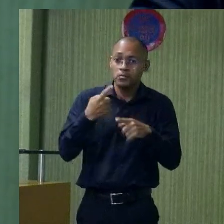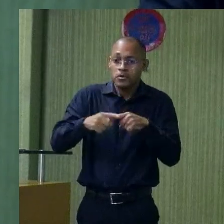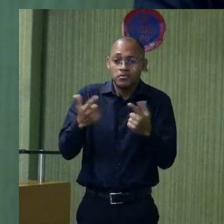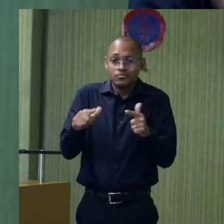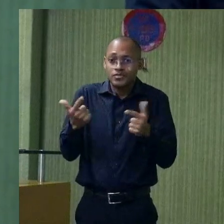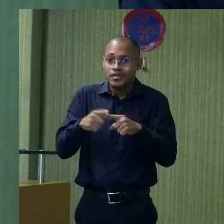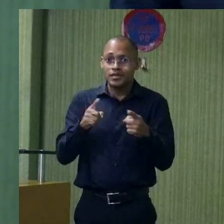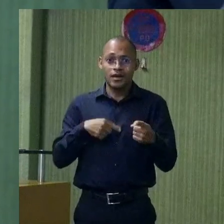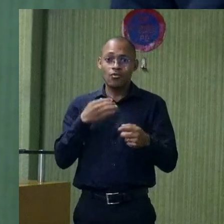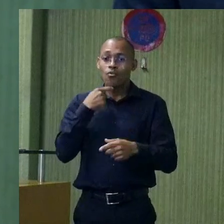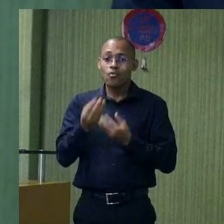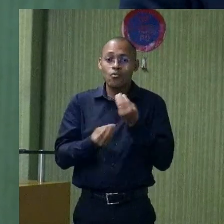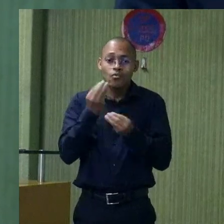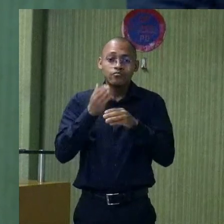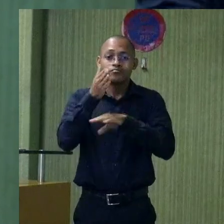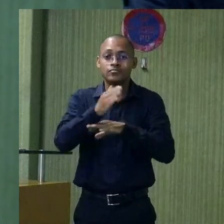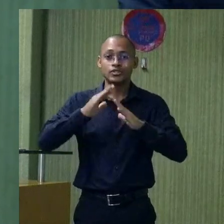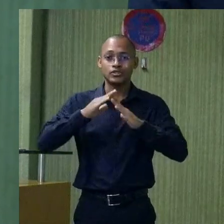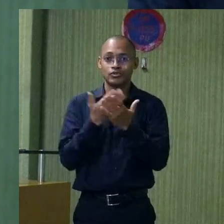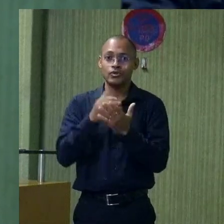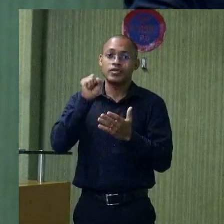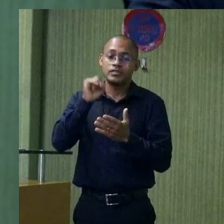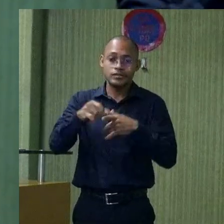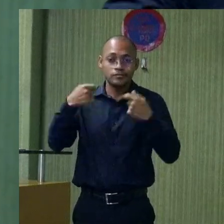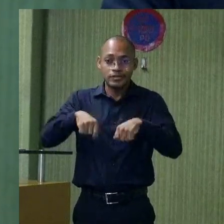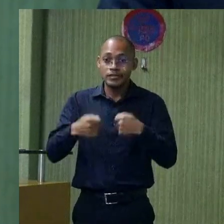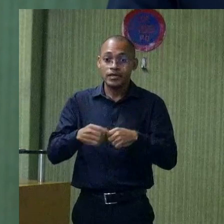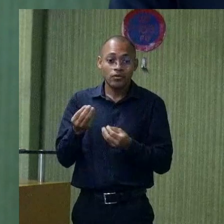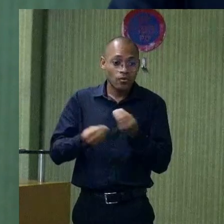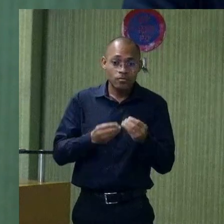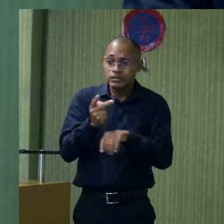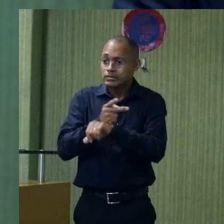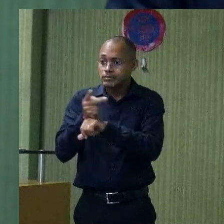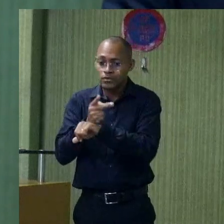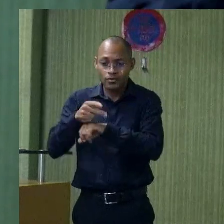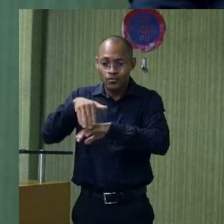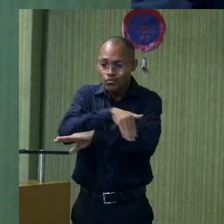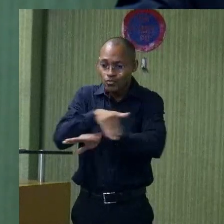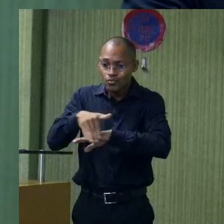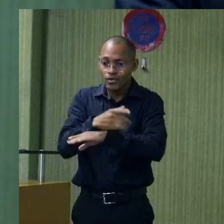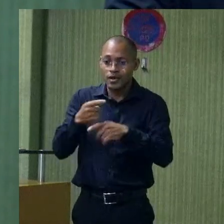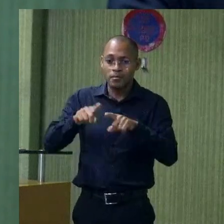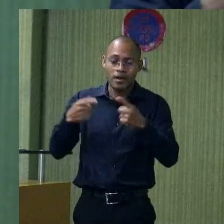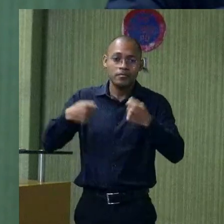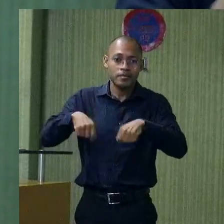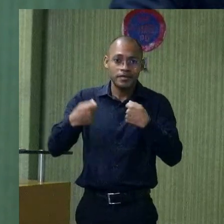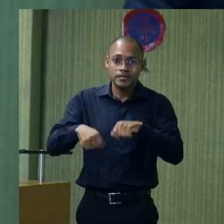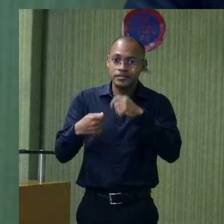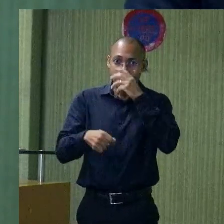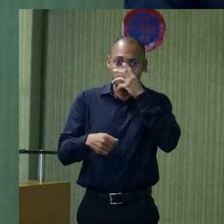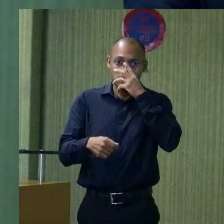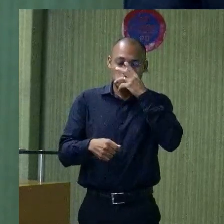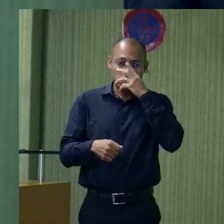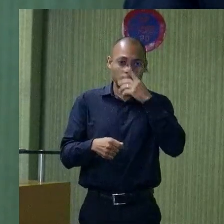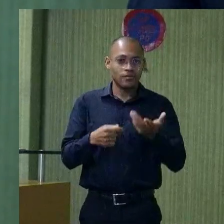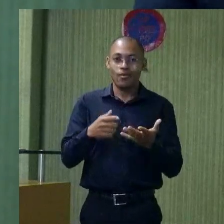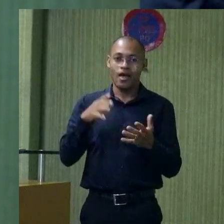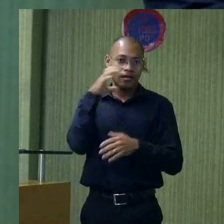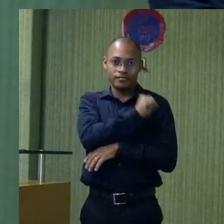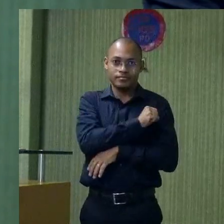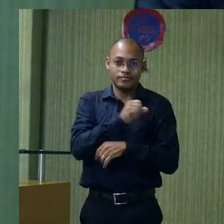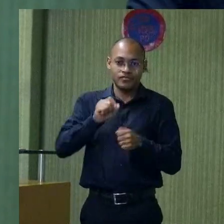acesso paraa escola e se precisava arrumar uma estrada e arrumar uma estrada para uma máquina pública não é algo que você faz em poucos